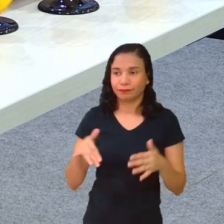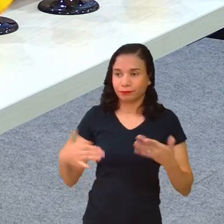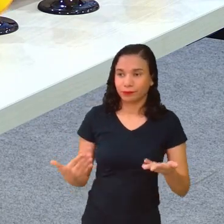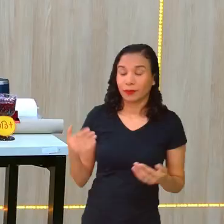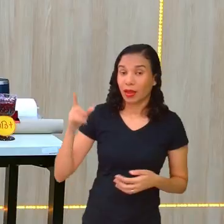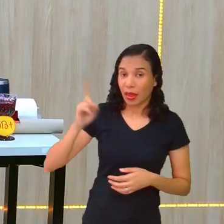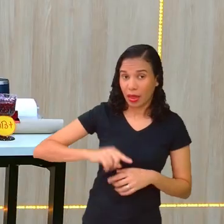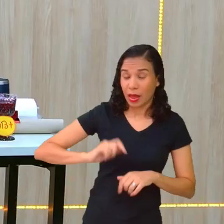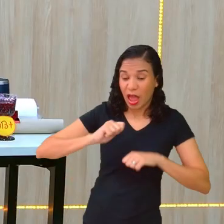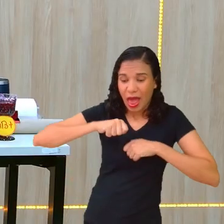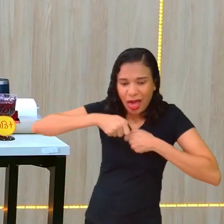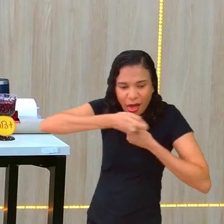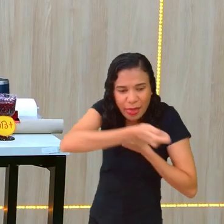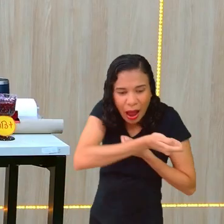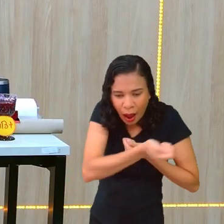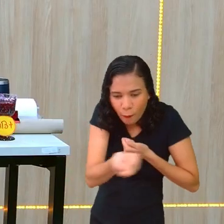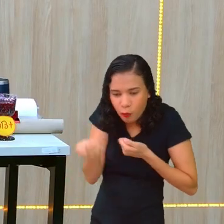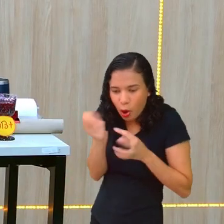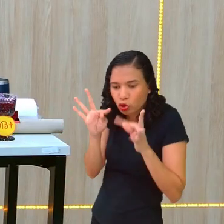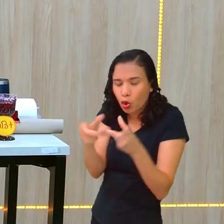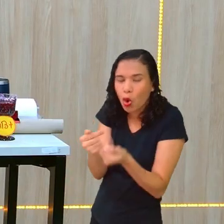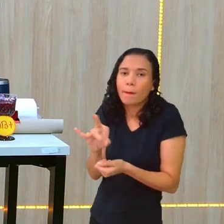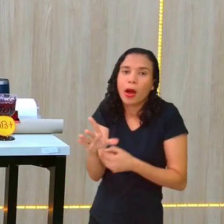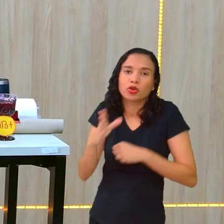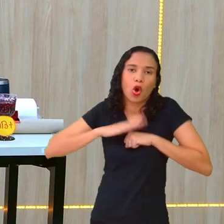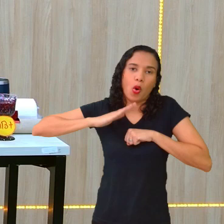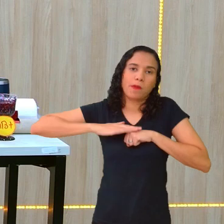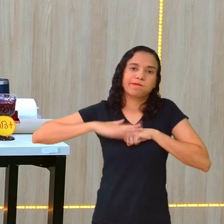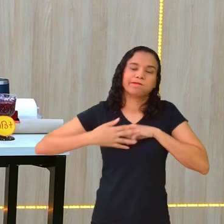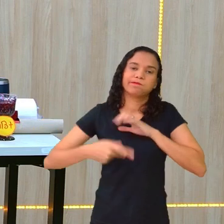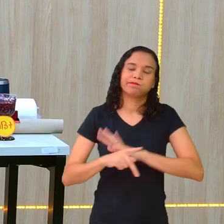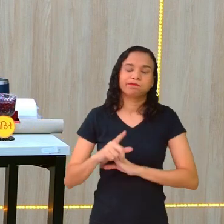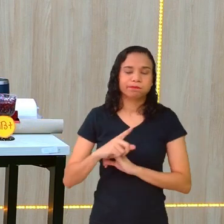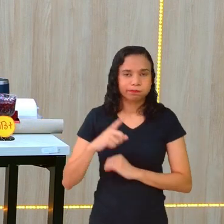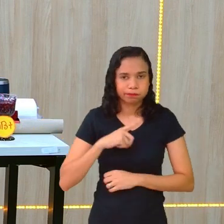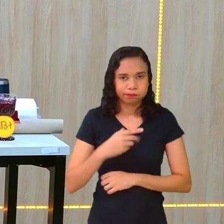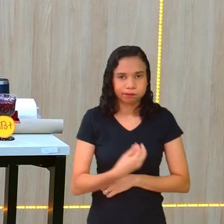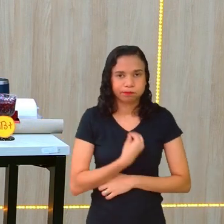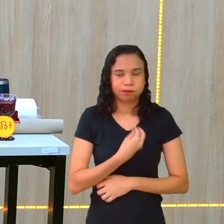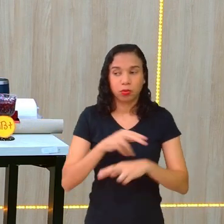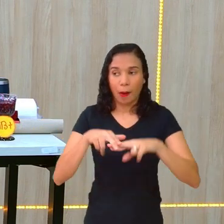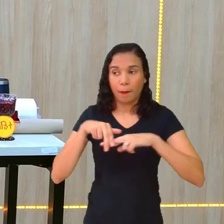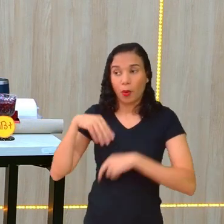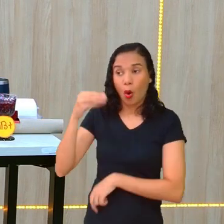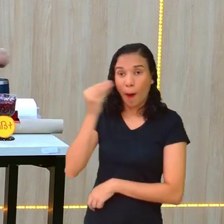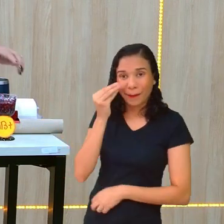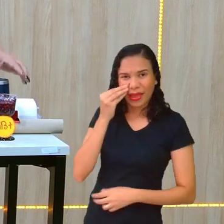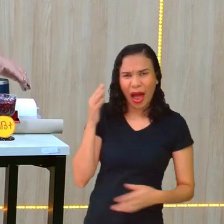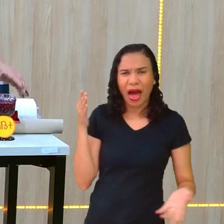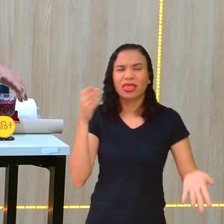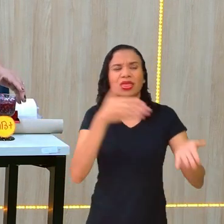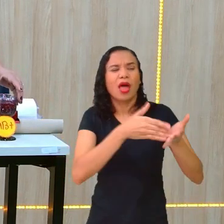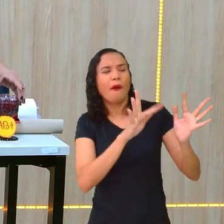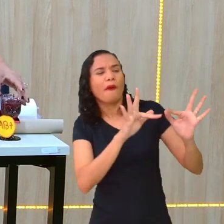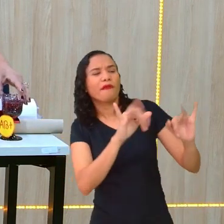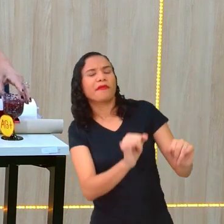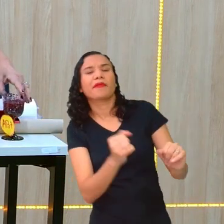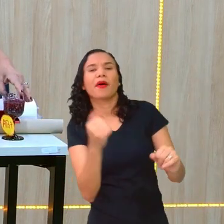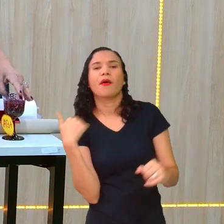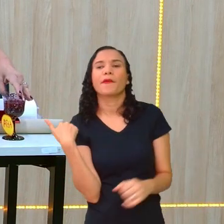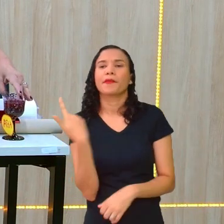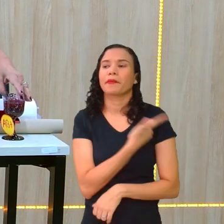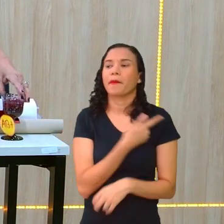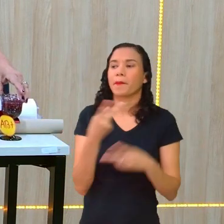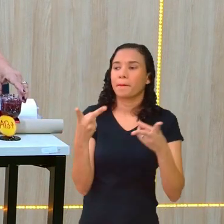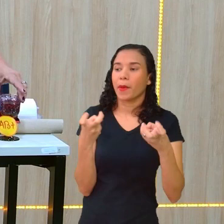ele é o doador universal, mas recebe só dele. E observando até o fim, a gente vê que